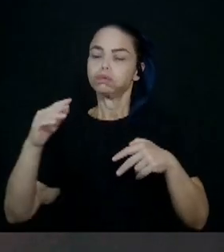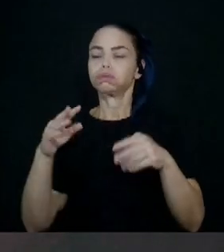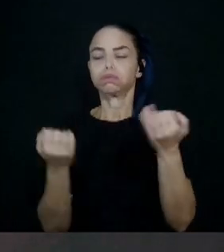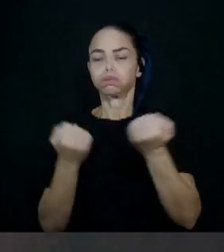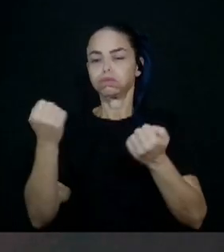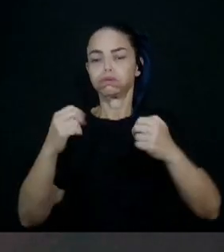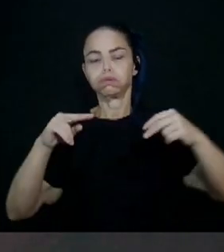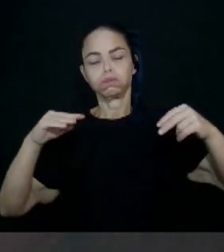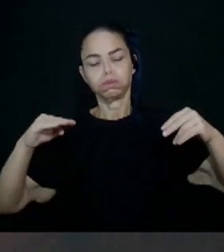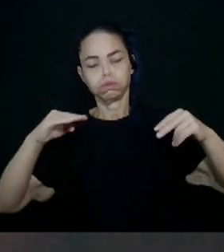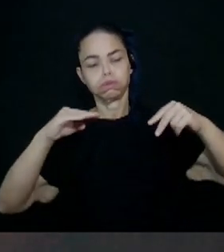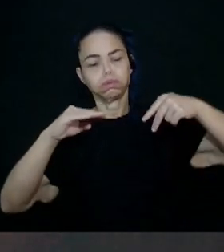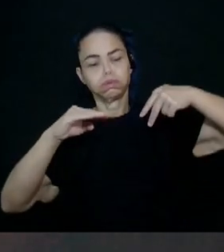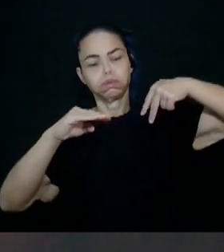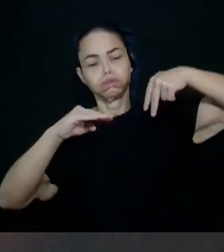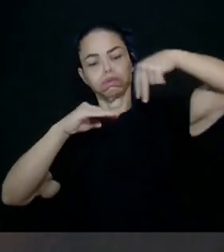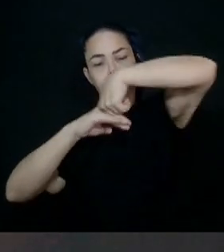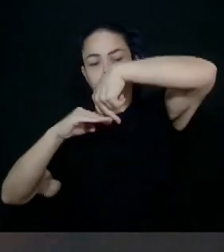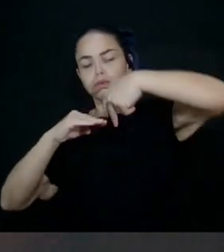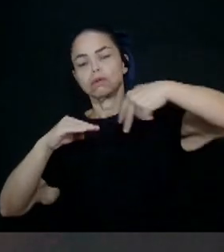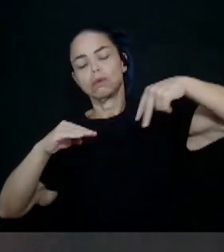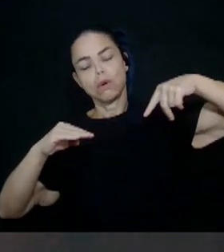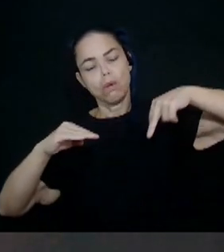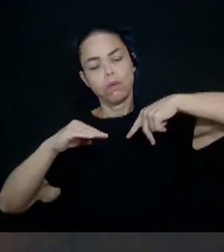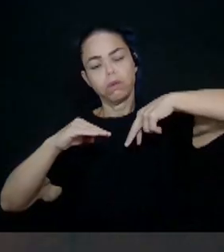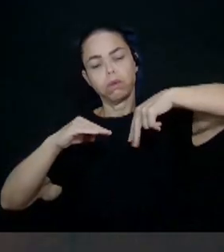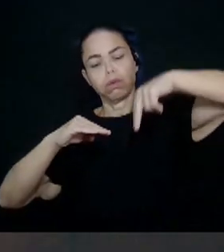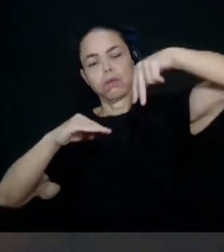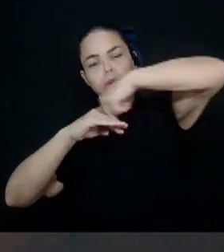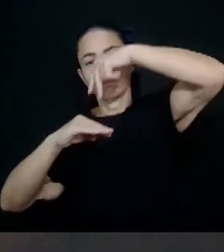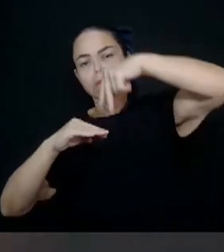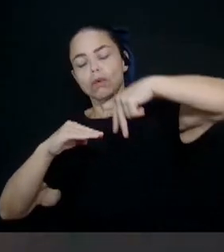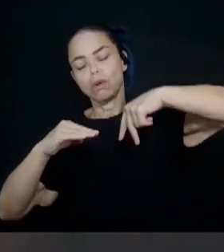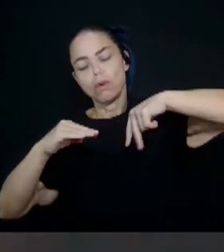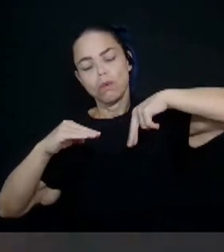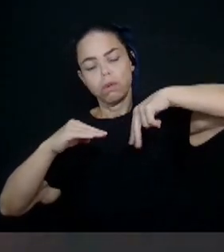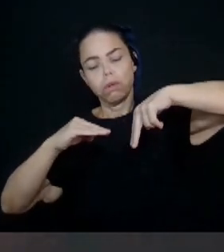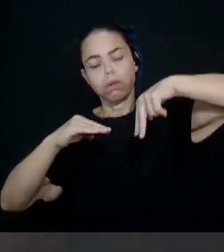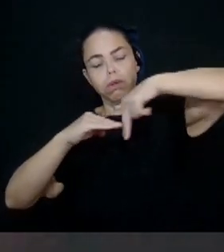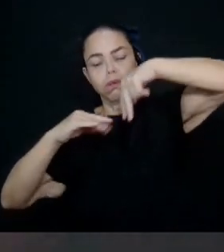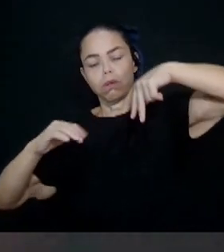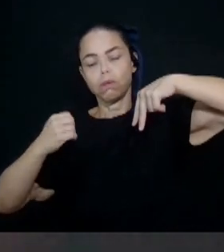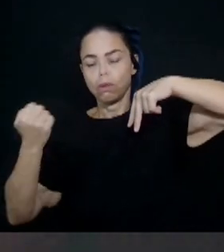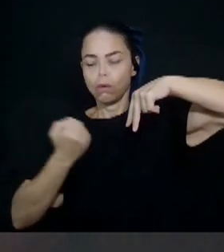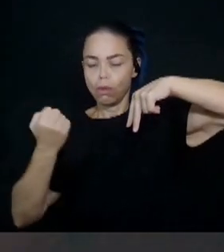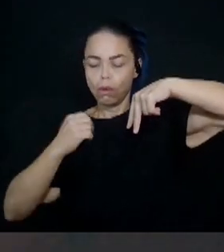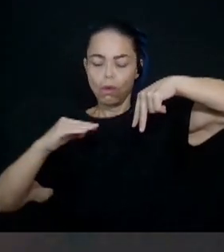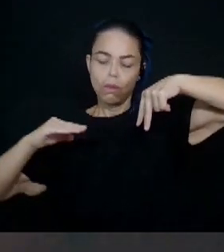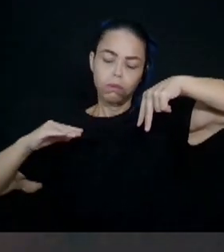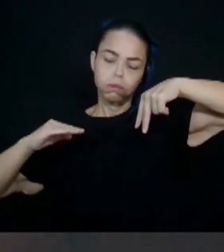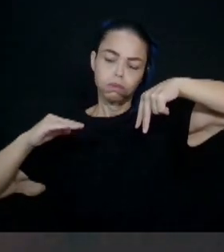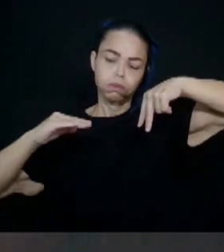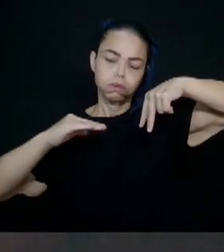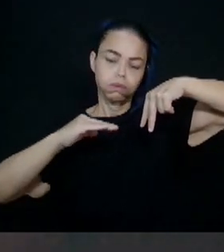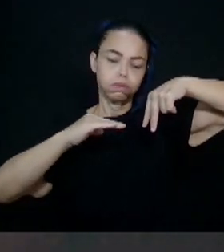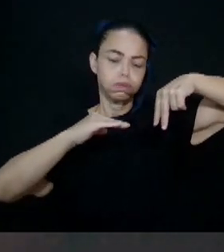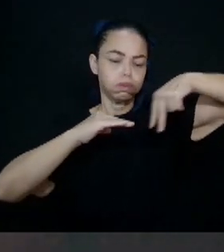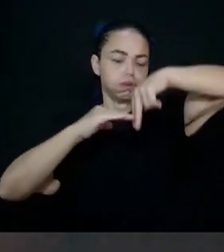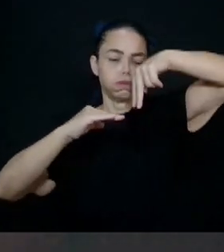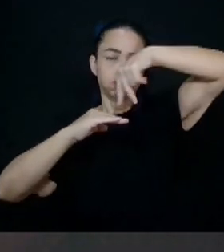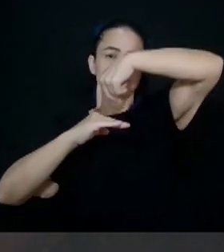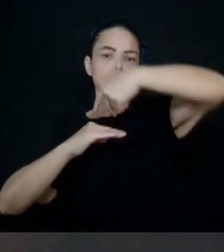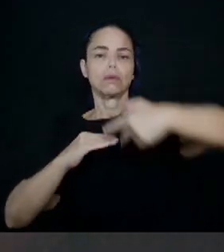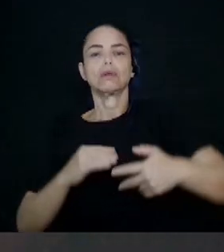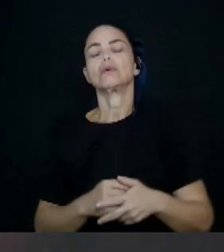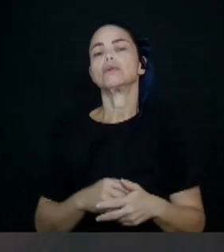Né? Nós tivemos aí, recentemente, aquela menina ali no pontilhão do Iguatemi, né, que ela